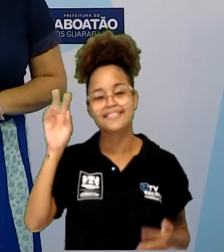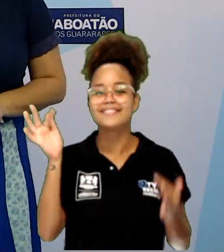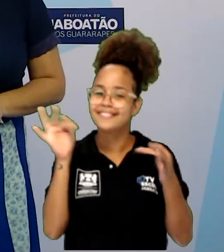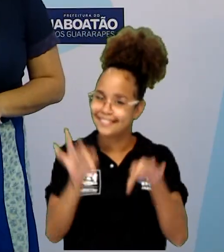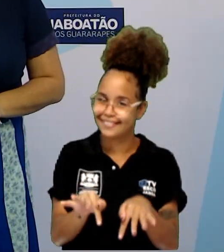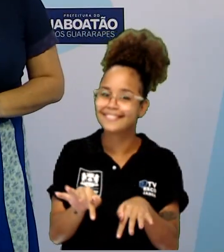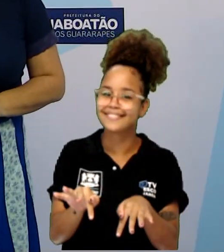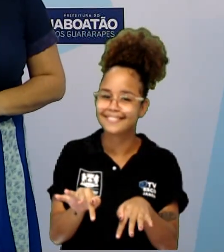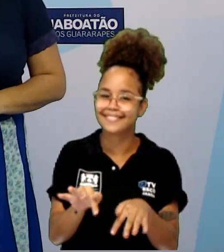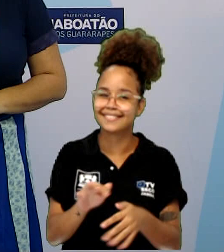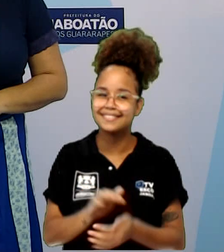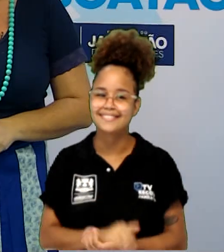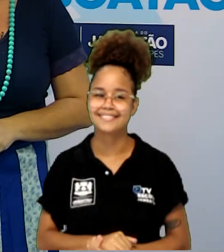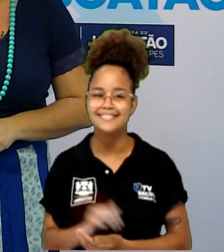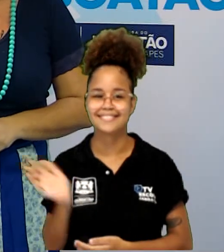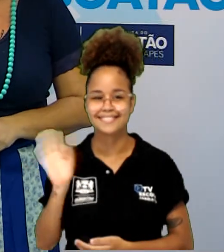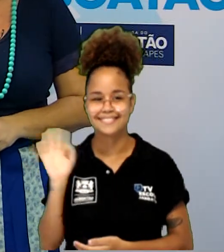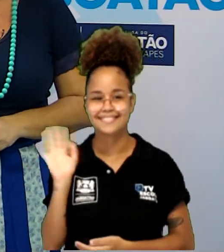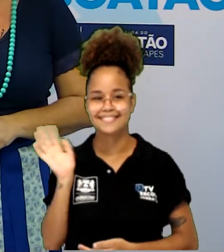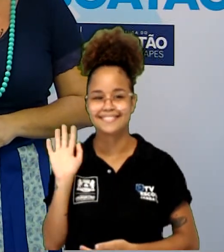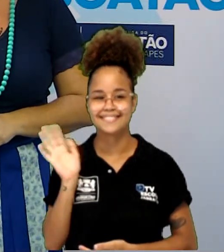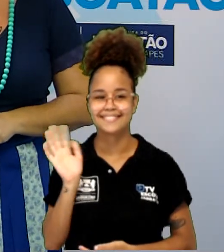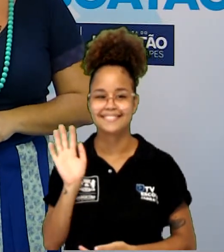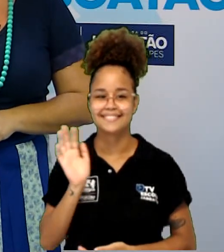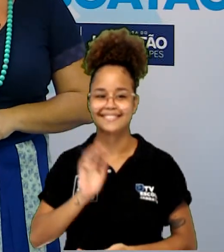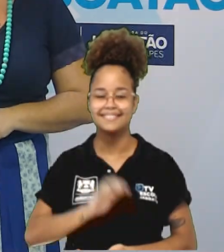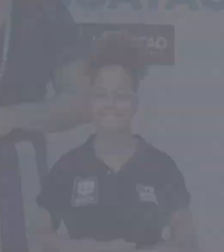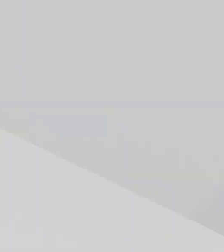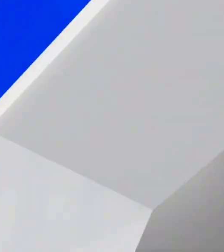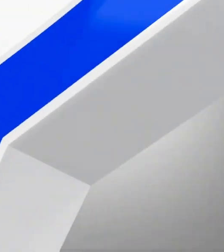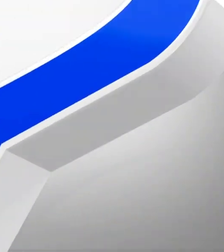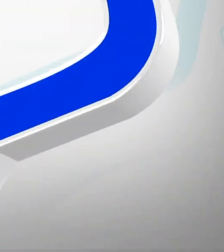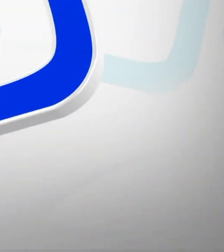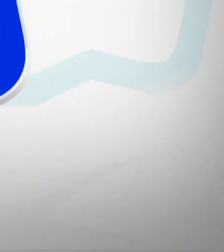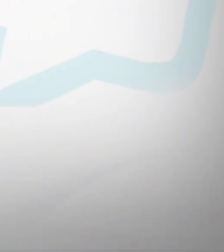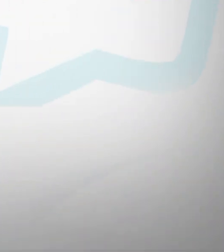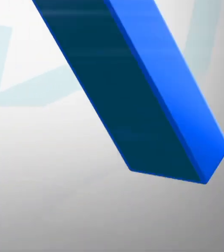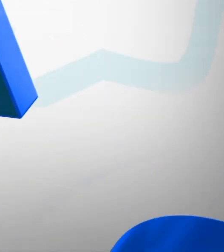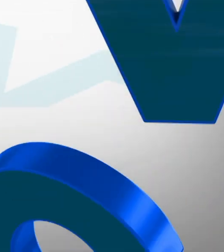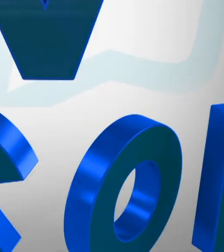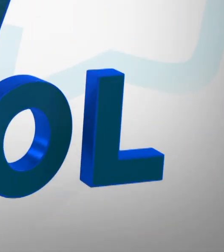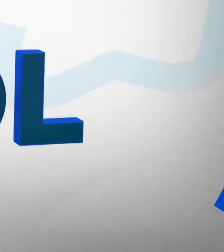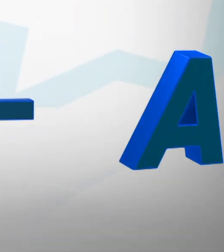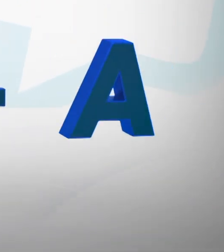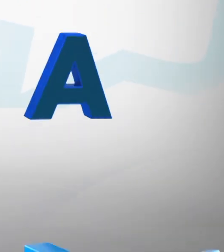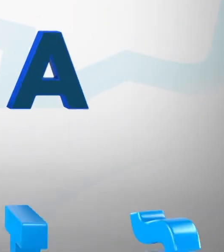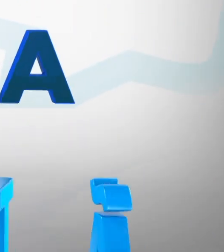chega ao fim. Até a próxima!